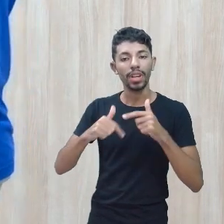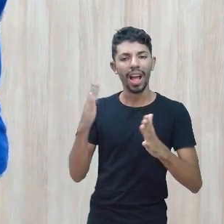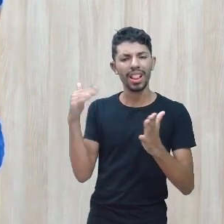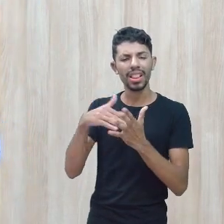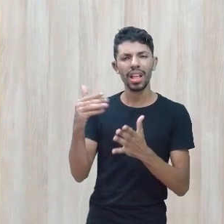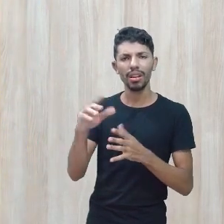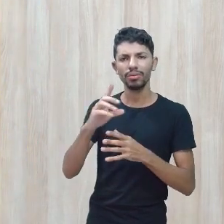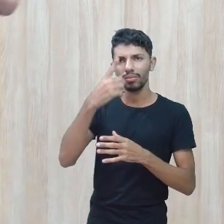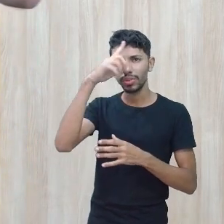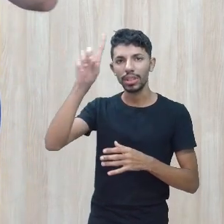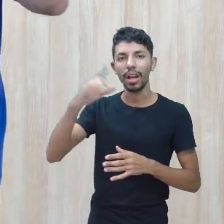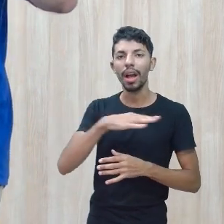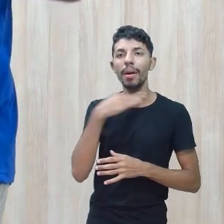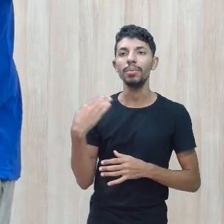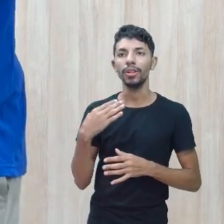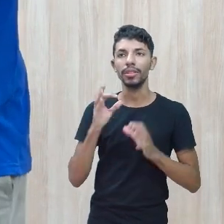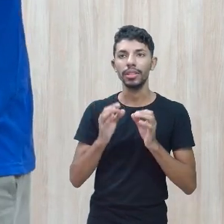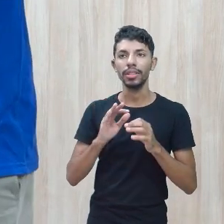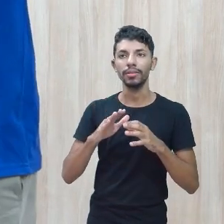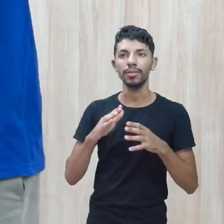os patrícios, né? Ou seja, entre aquela